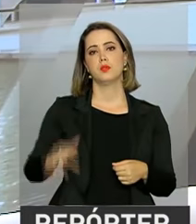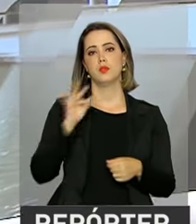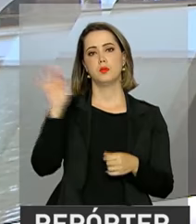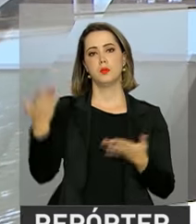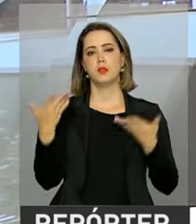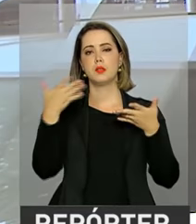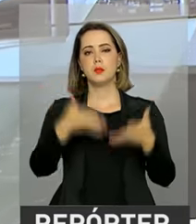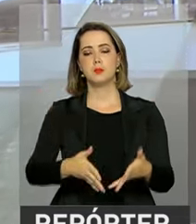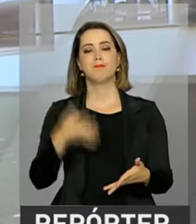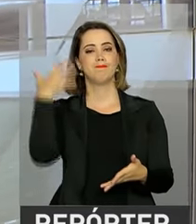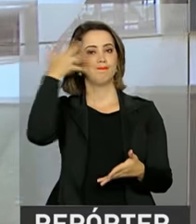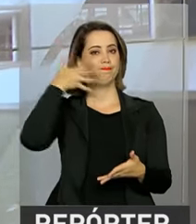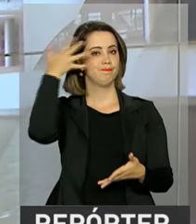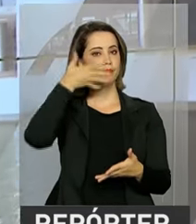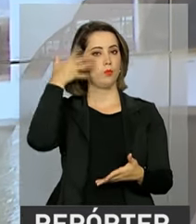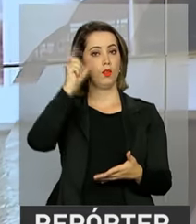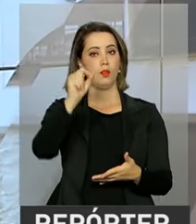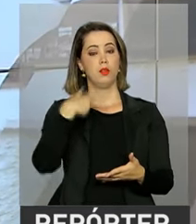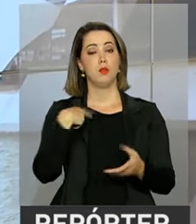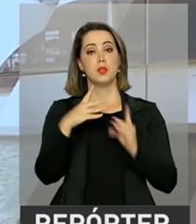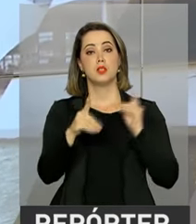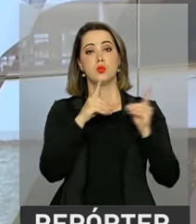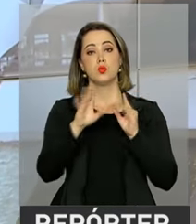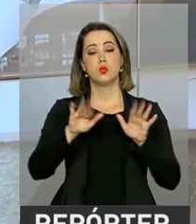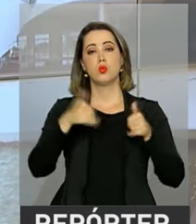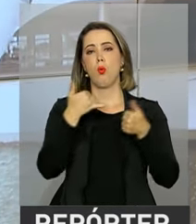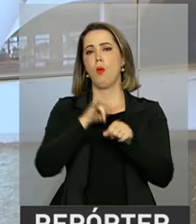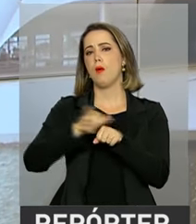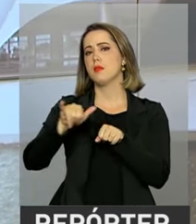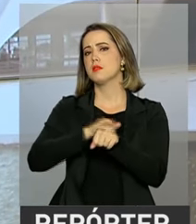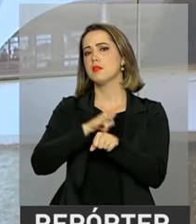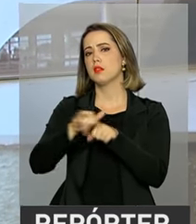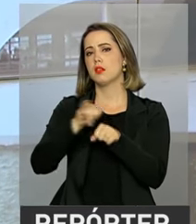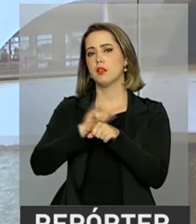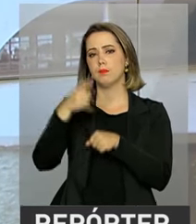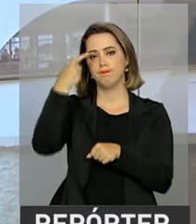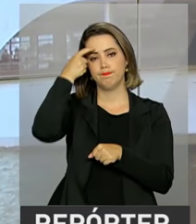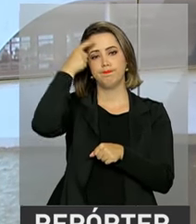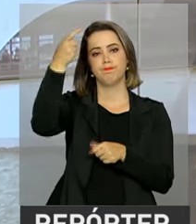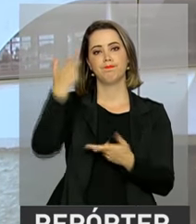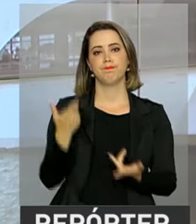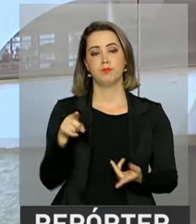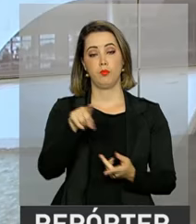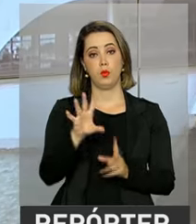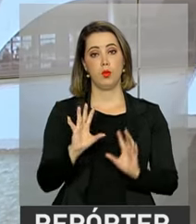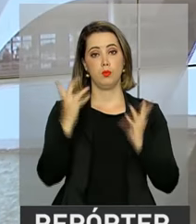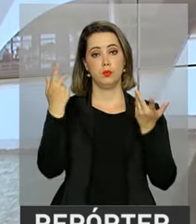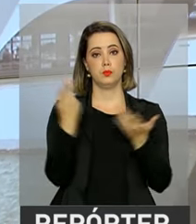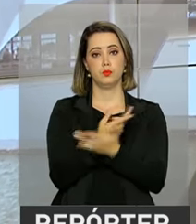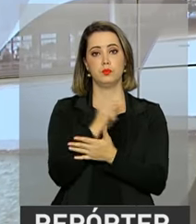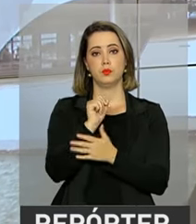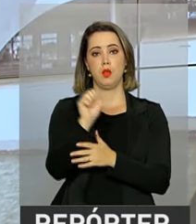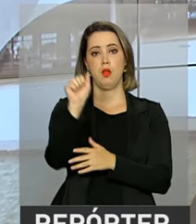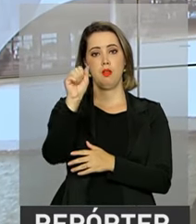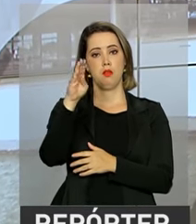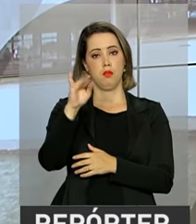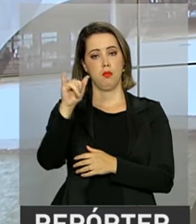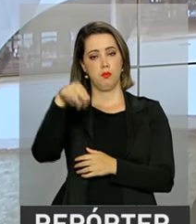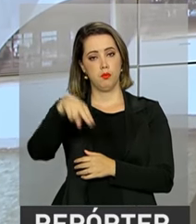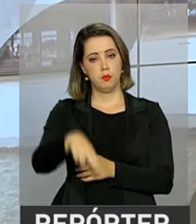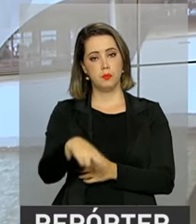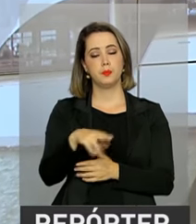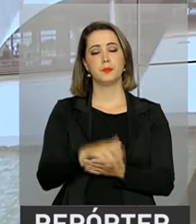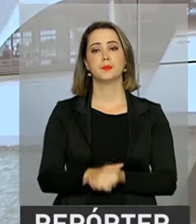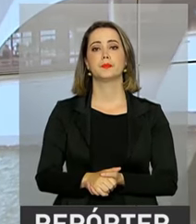em brasília para discutir a estratégia nacional de inteligência o evento foi organizado pela agência brasileira de inteligência